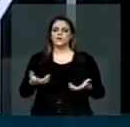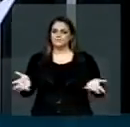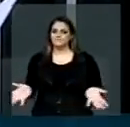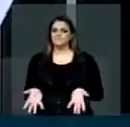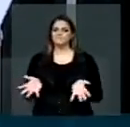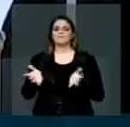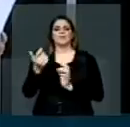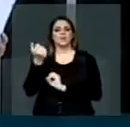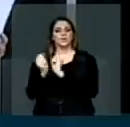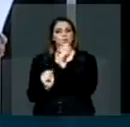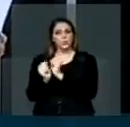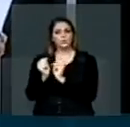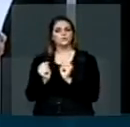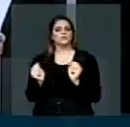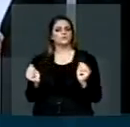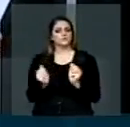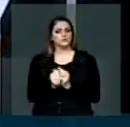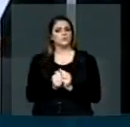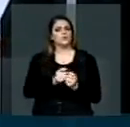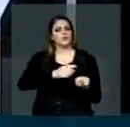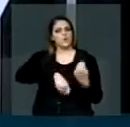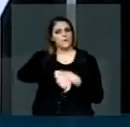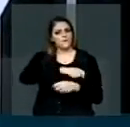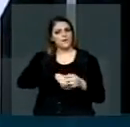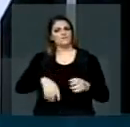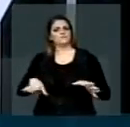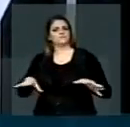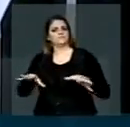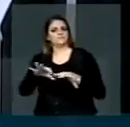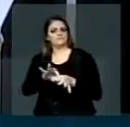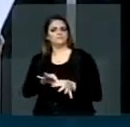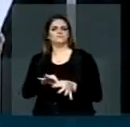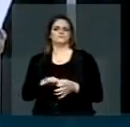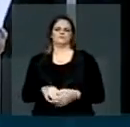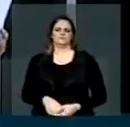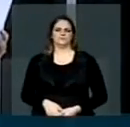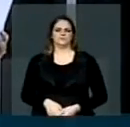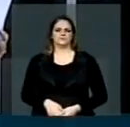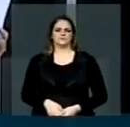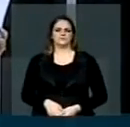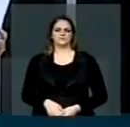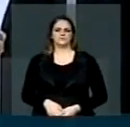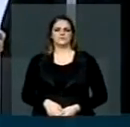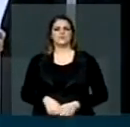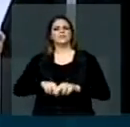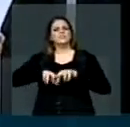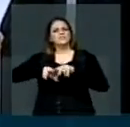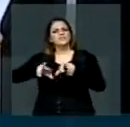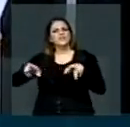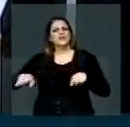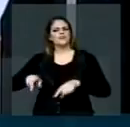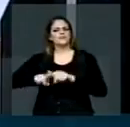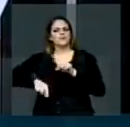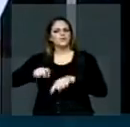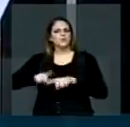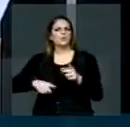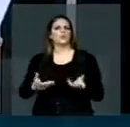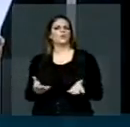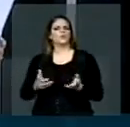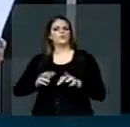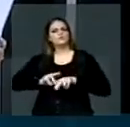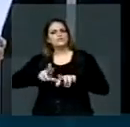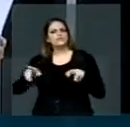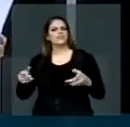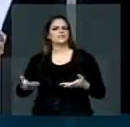políticas industrial e comercial, de modo que o esforço também se dê não apenas na diversificação de produtos e serviços, mas também